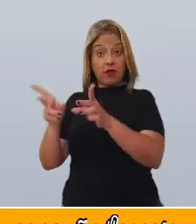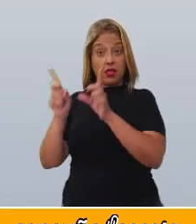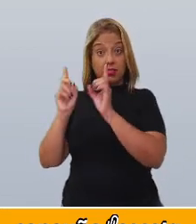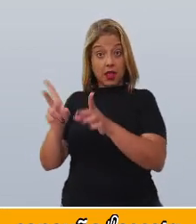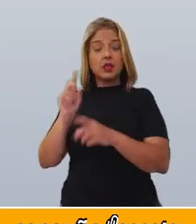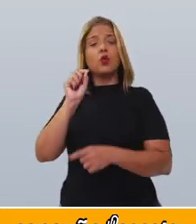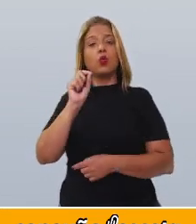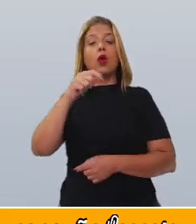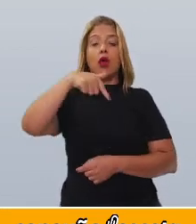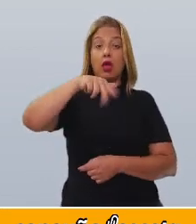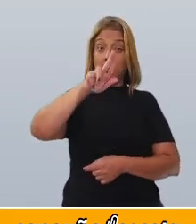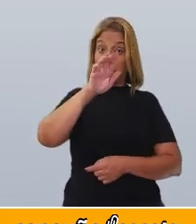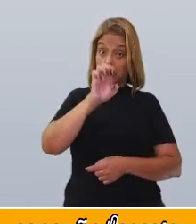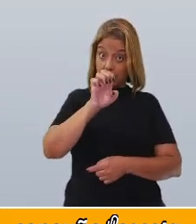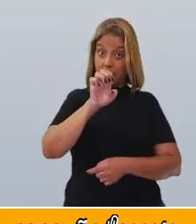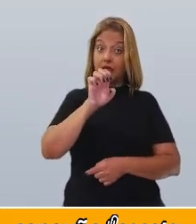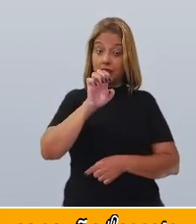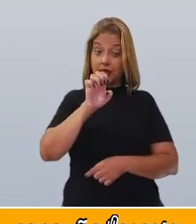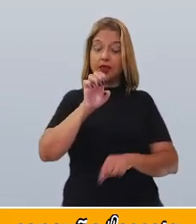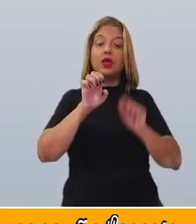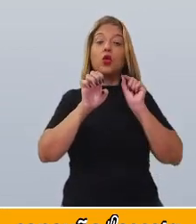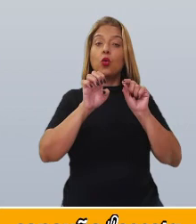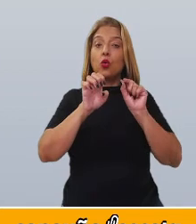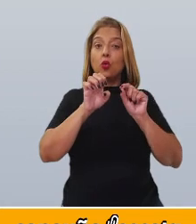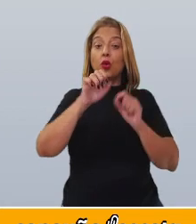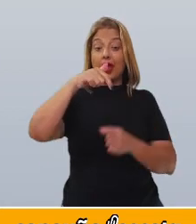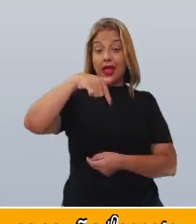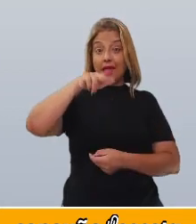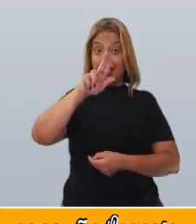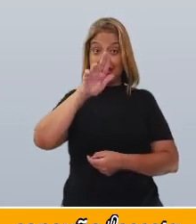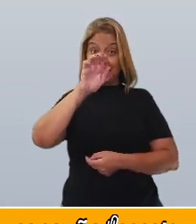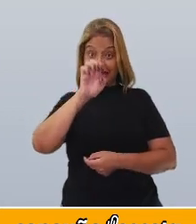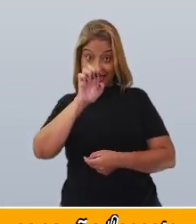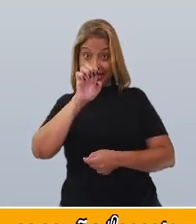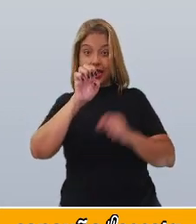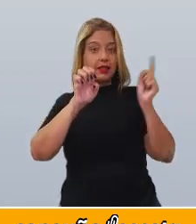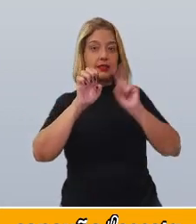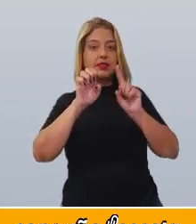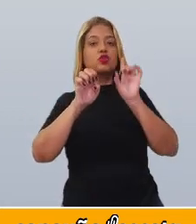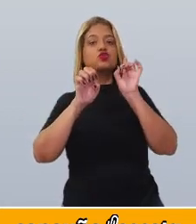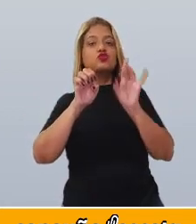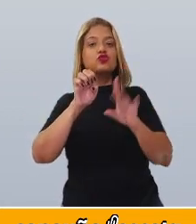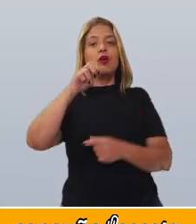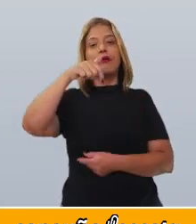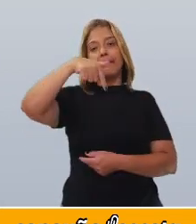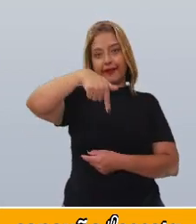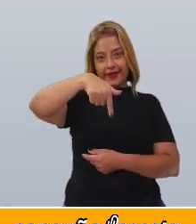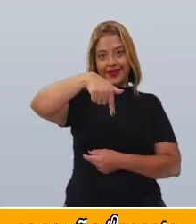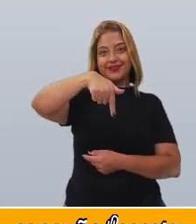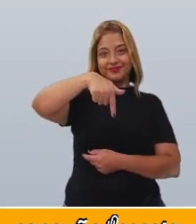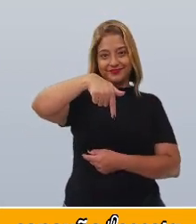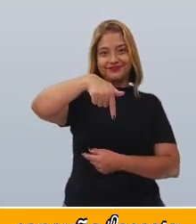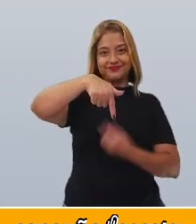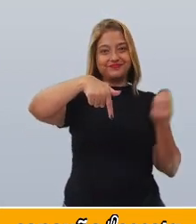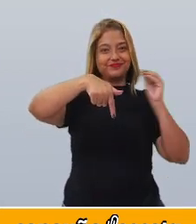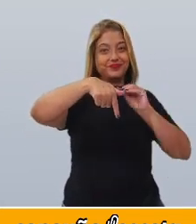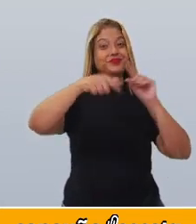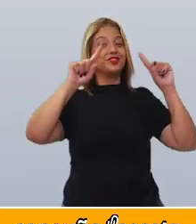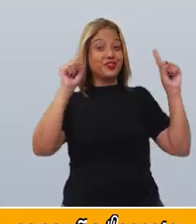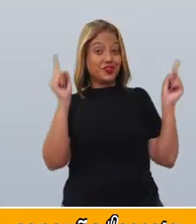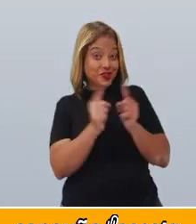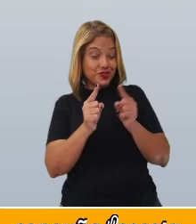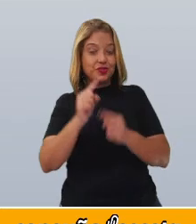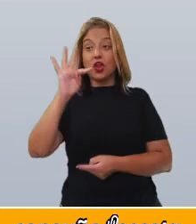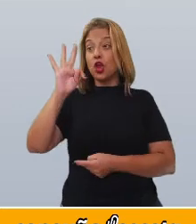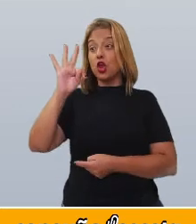do internetês, ao invés de ser escrito que, o, usa apenas a letra que. E